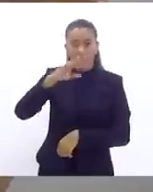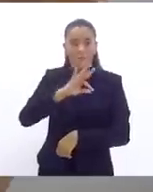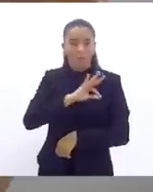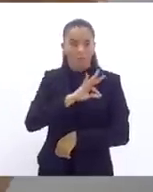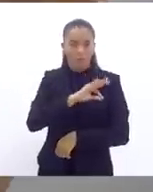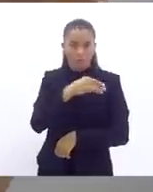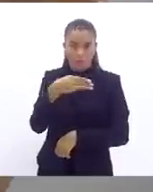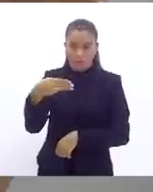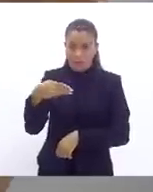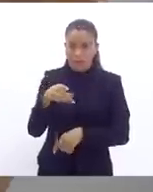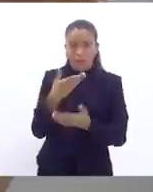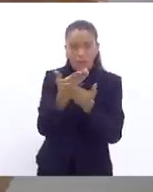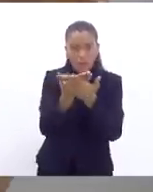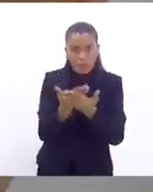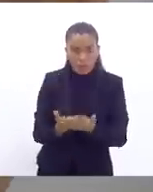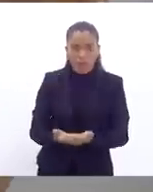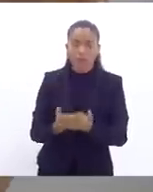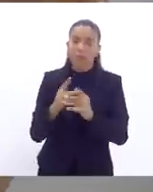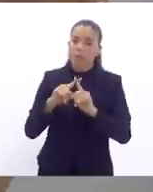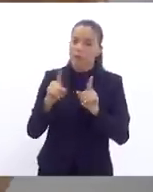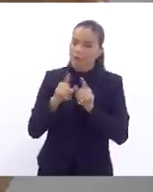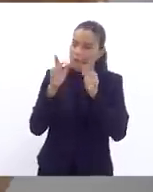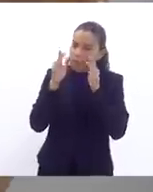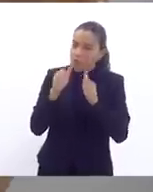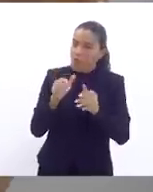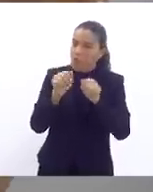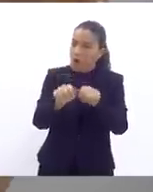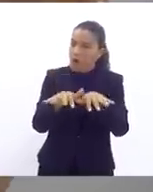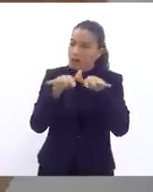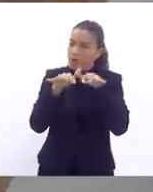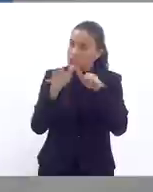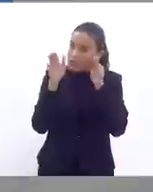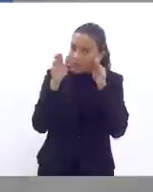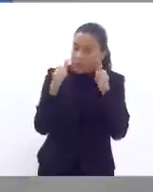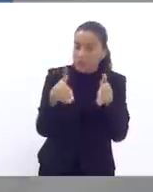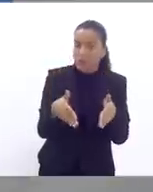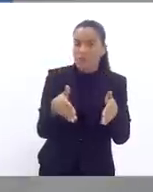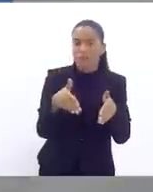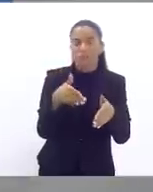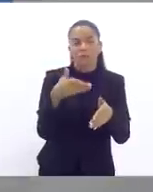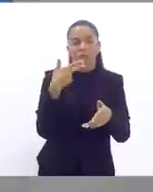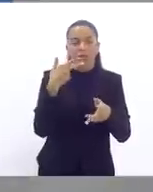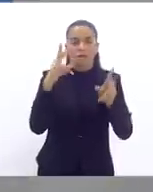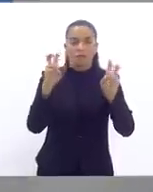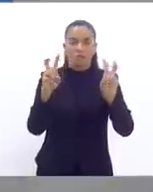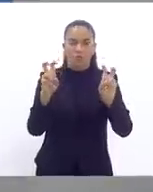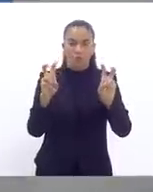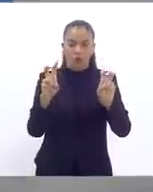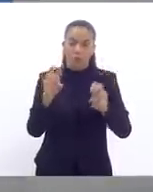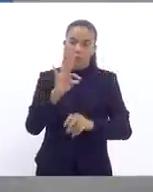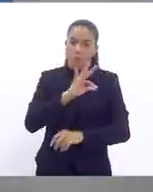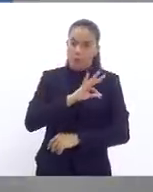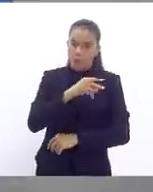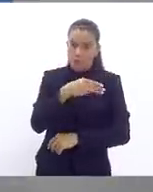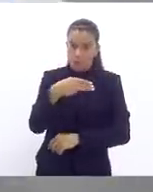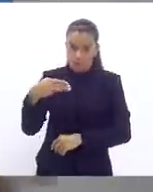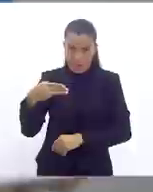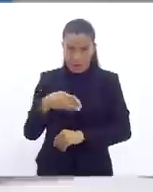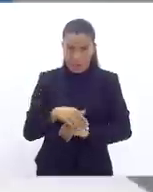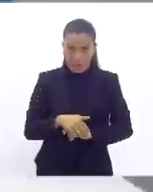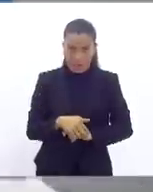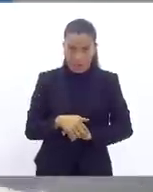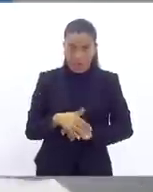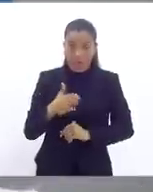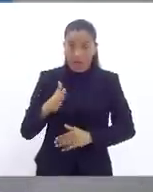um estudo mas nós vamos dedicar uma audiência específica para tratar da questão dos militares e